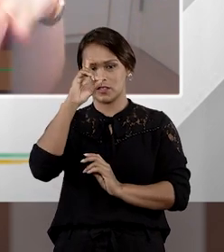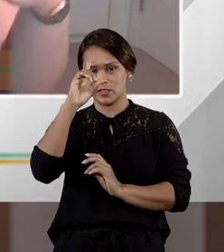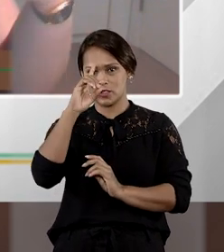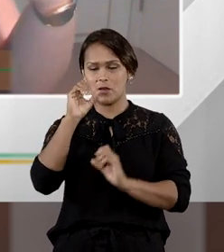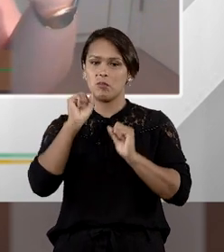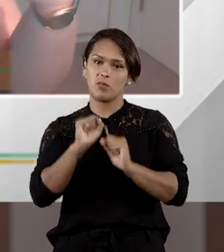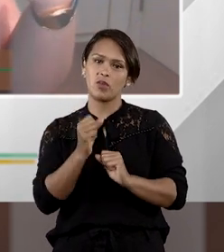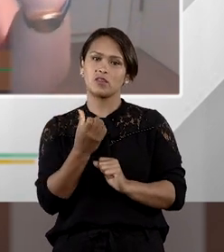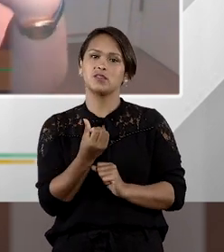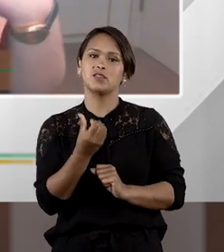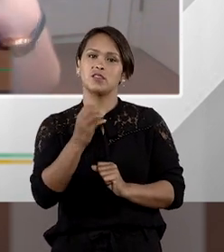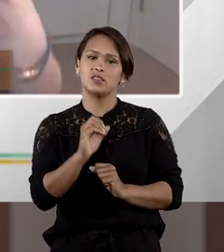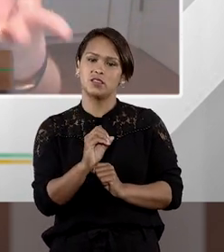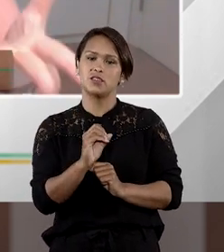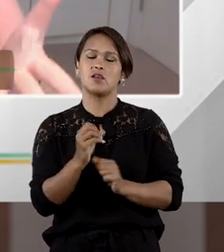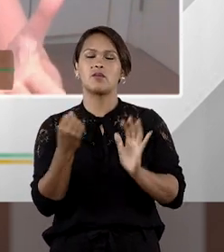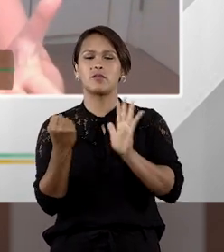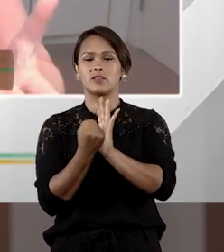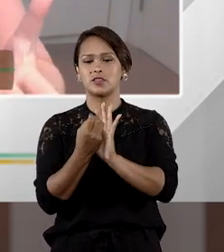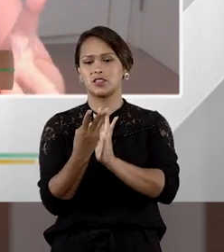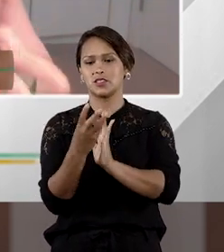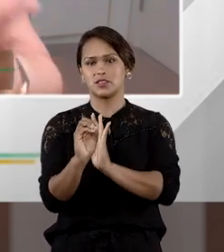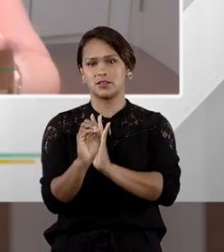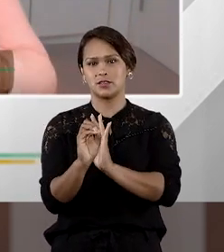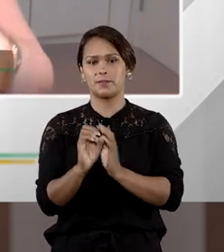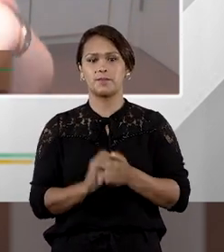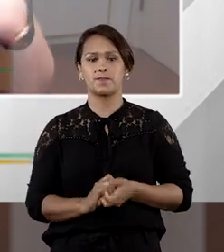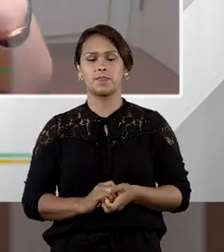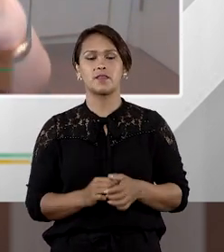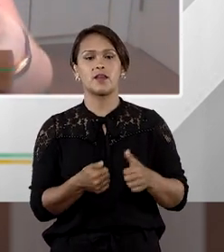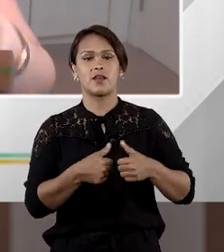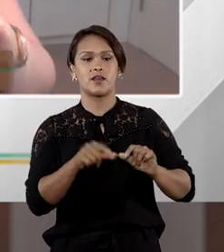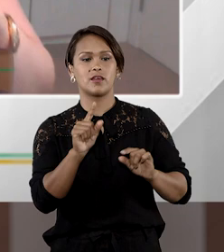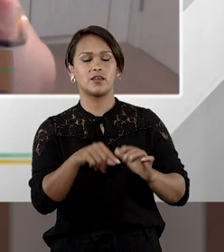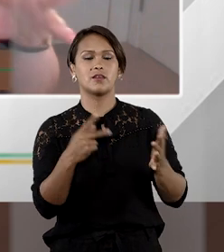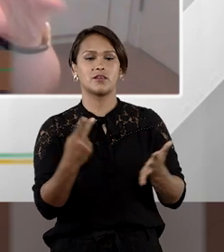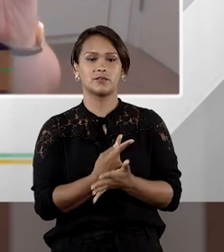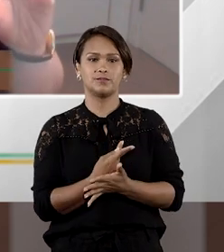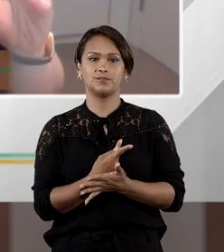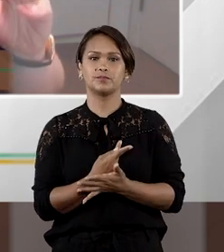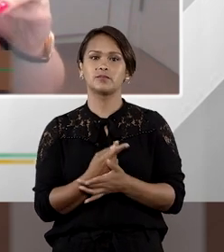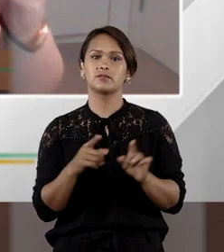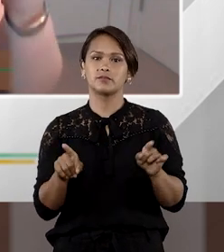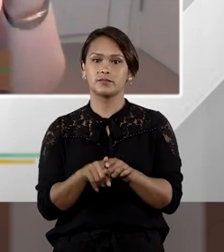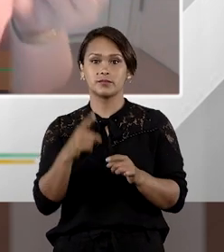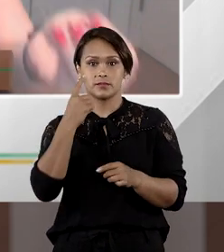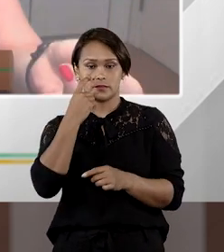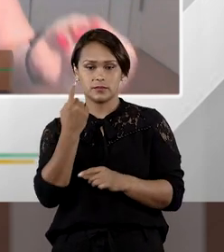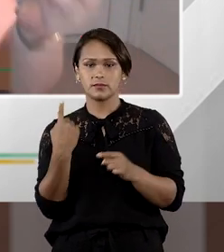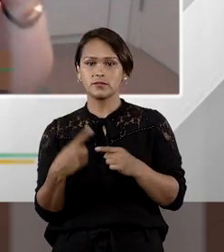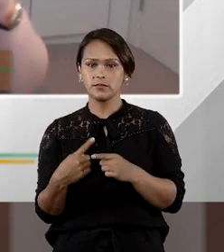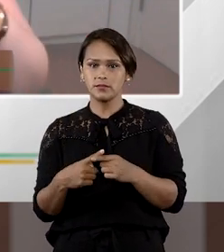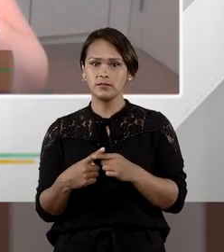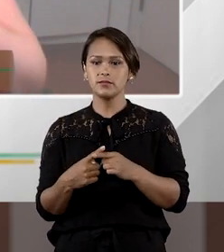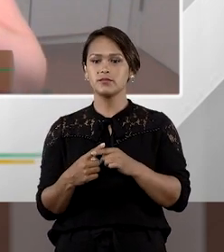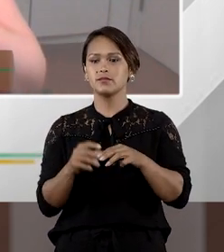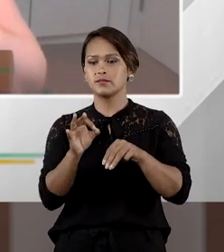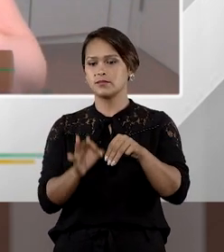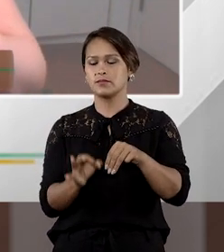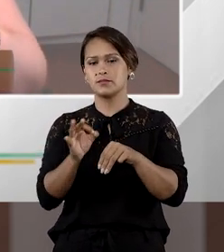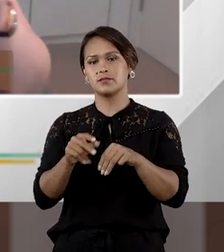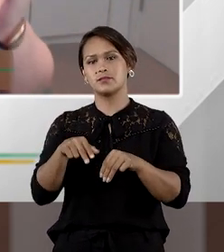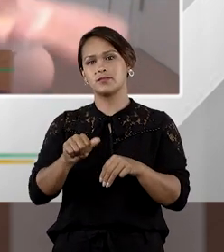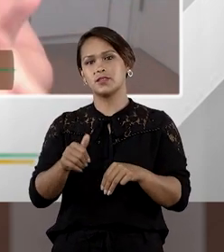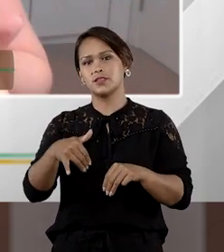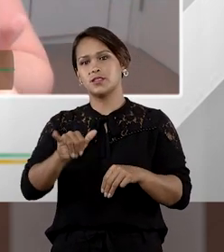Embora possa ser até 60, 30 dias. Né? E aí, enfim, e aí também é uma coisa interessante, também da Lava, da ministra Nancy Andrighi,